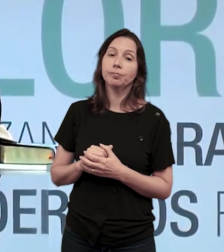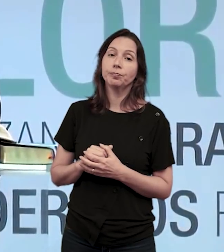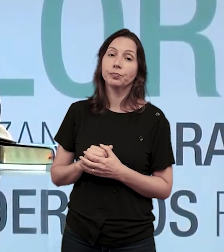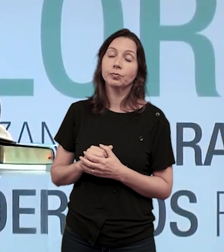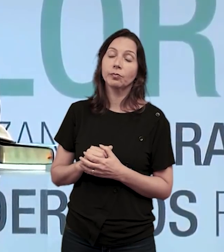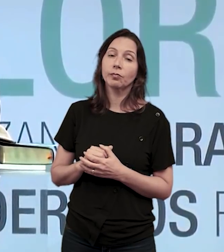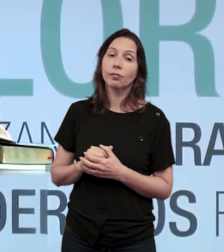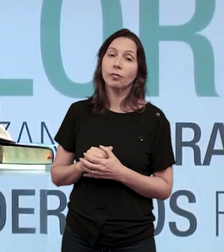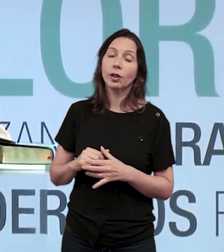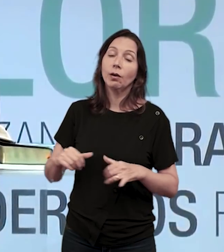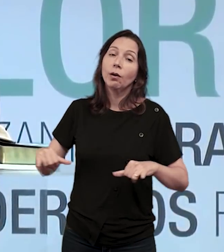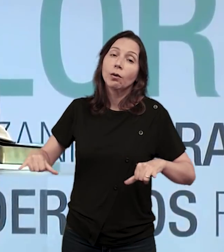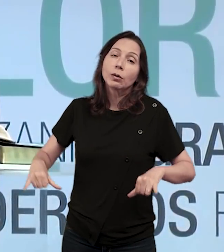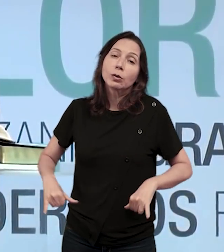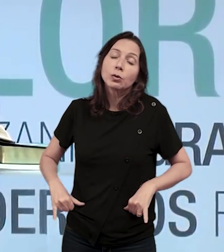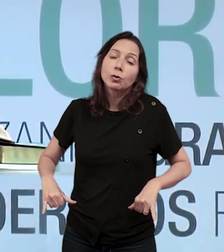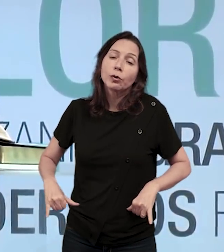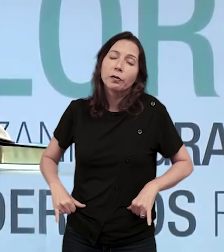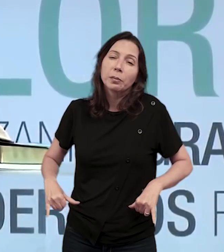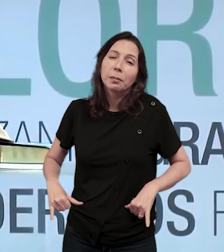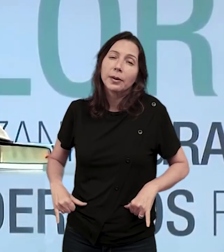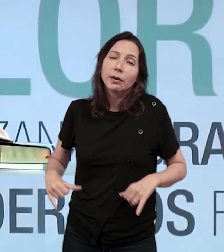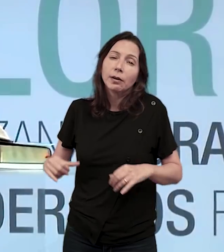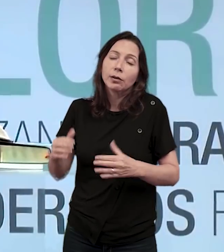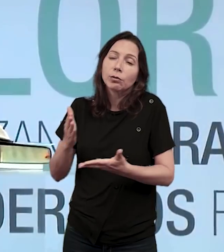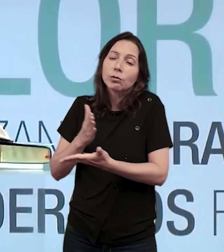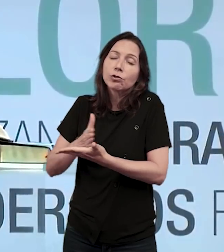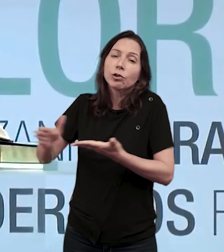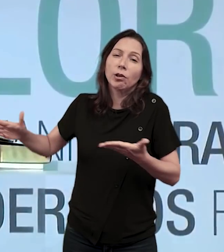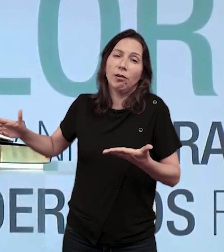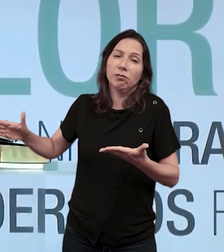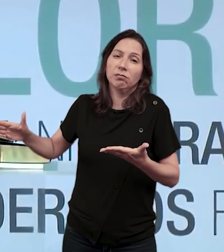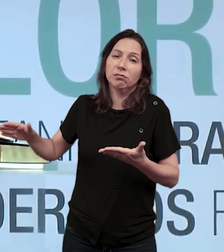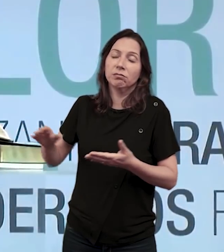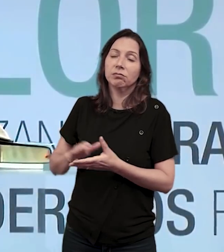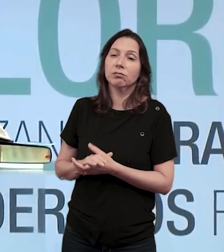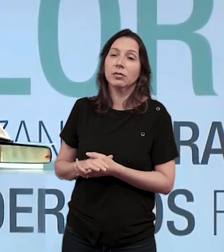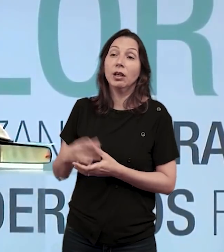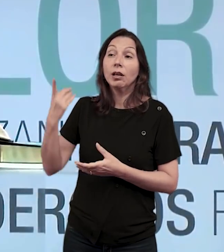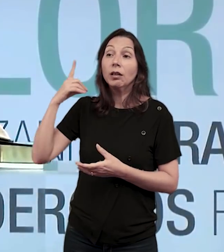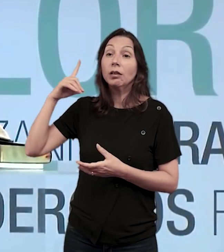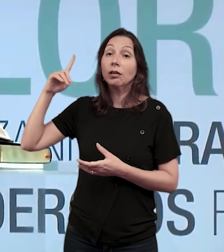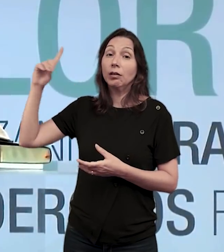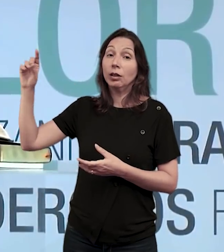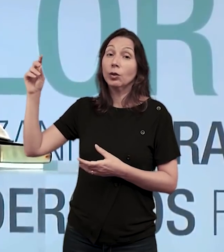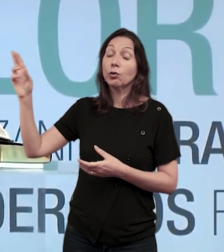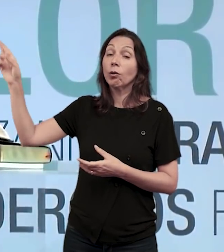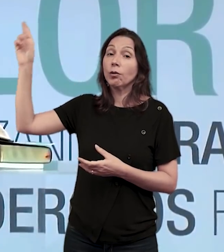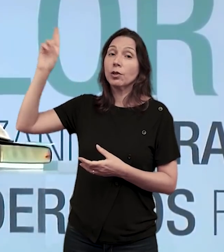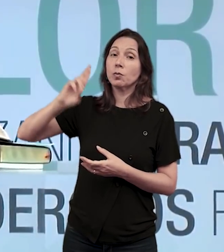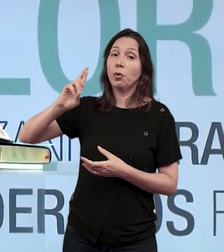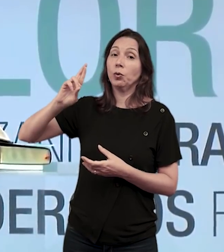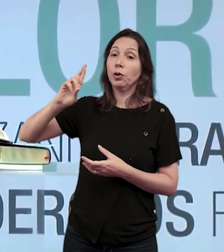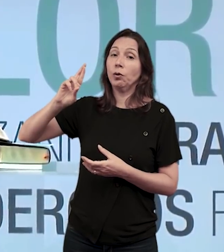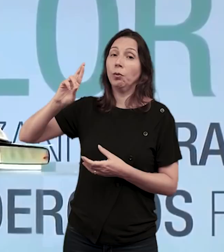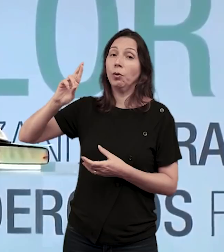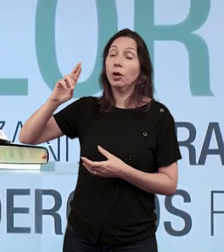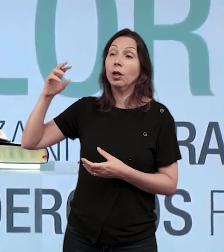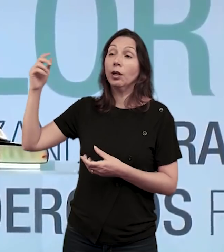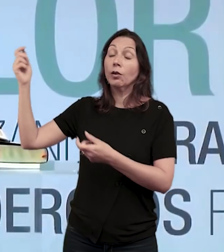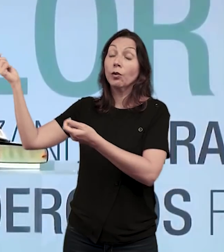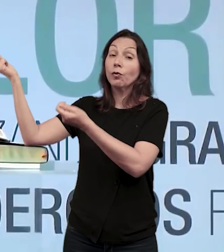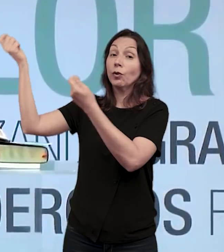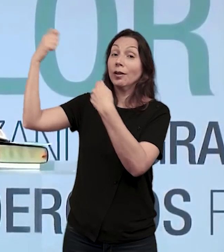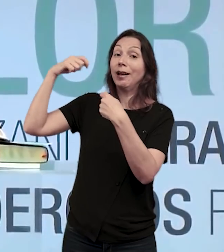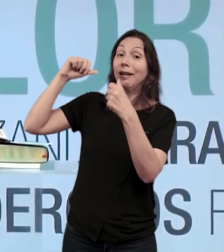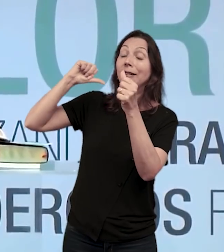substituição. Remove o espinho, Senhor. E Deus diz: não vou dar substituição, eu vou dar transformação. O